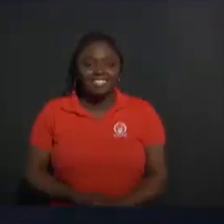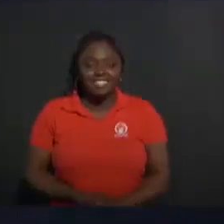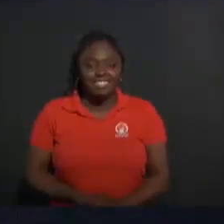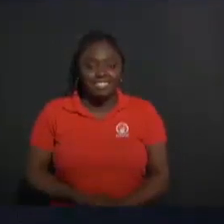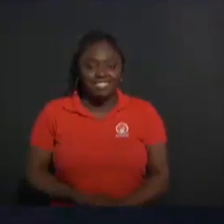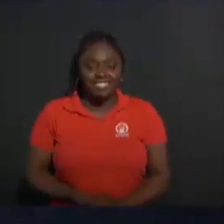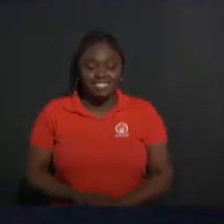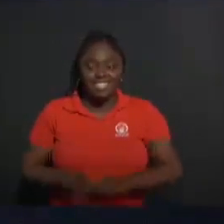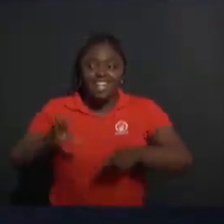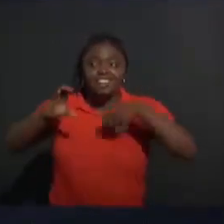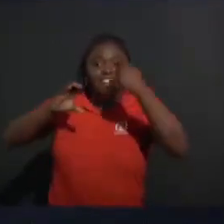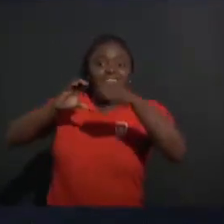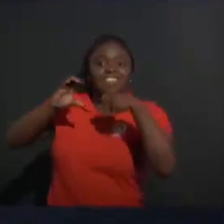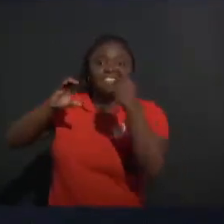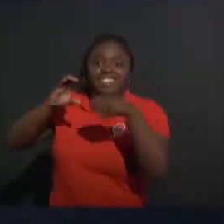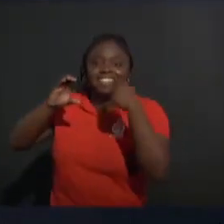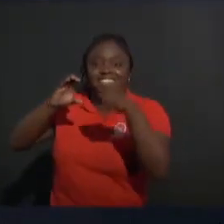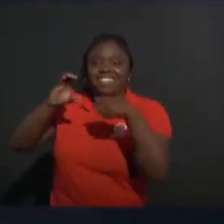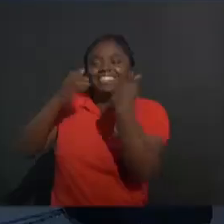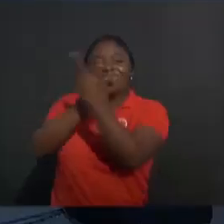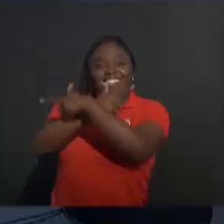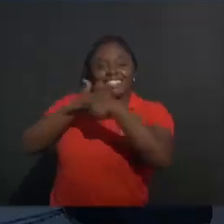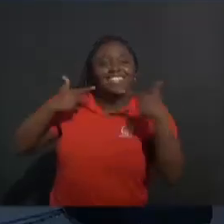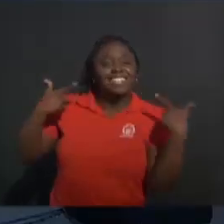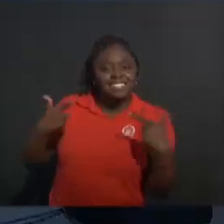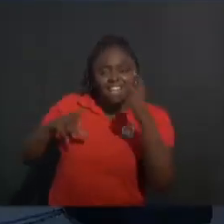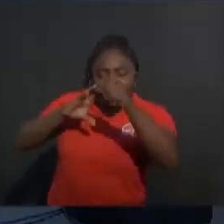Nossa, gente, filma essa risada ali.